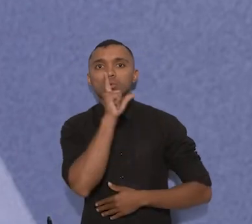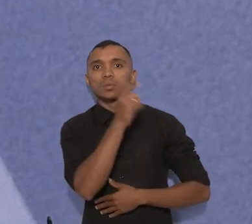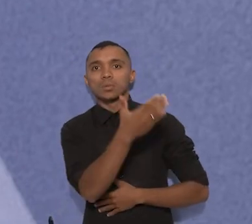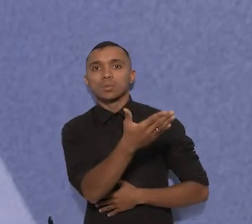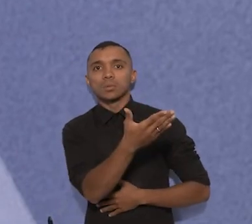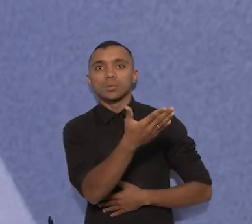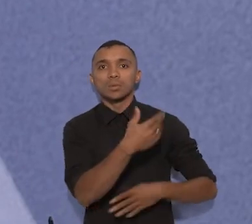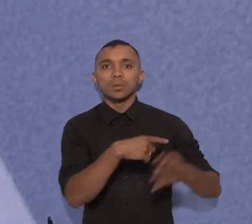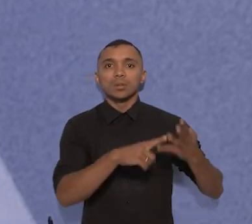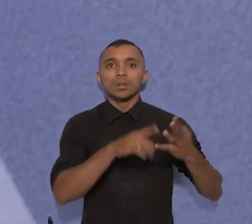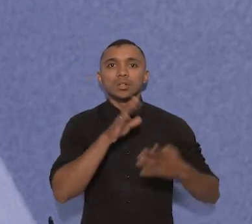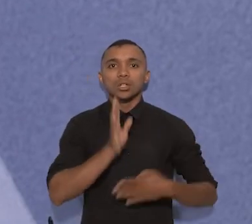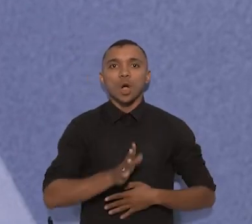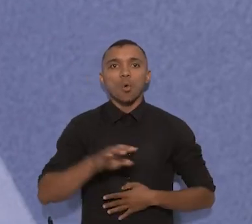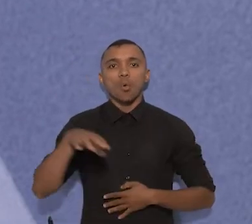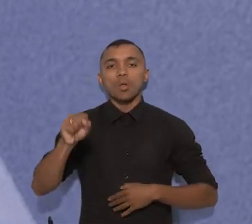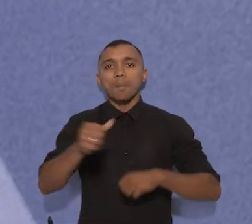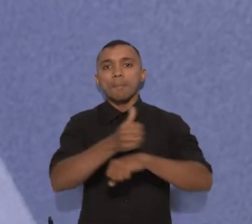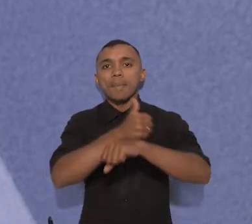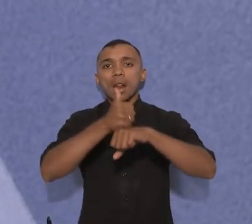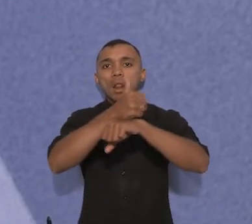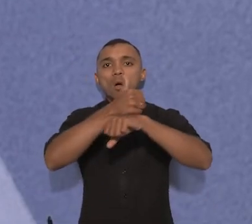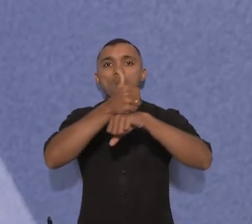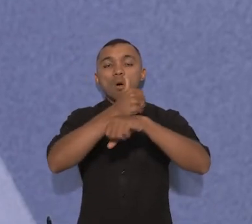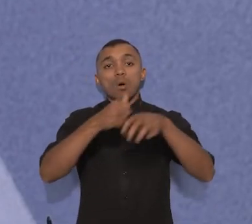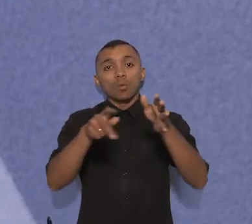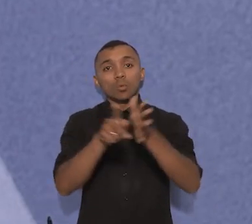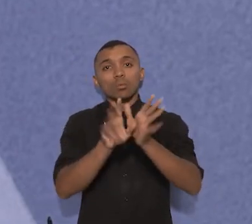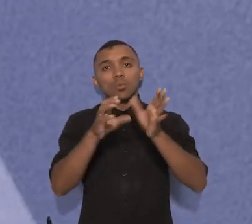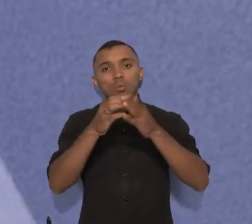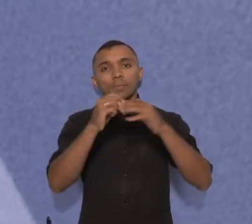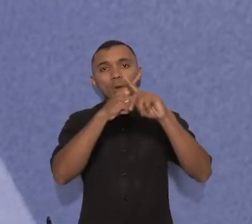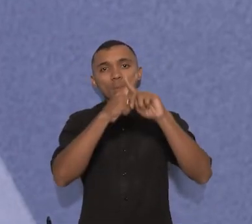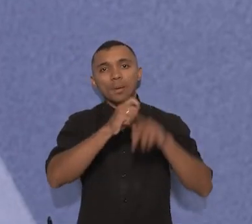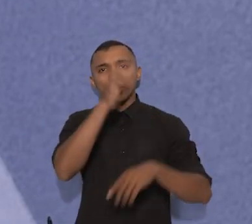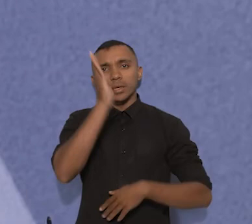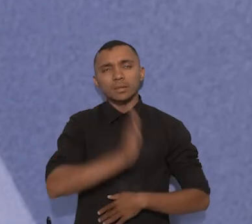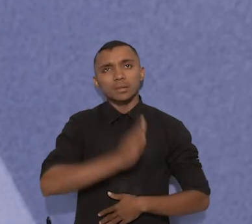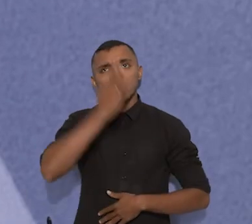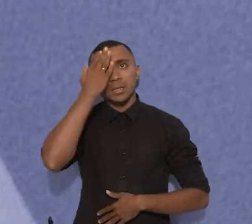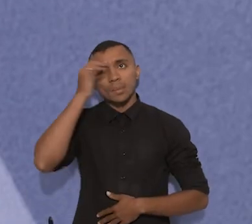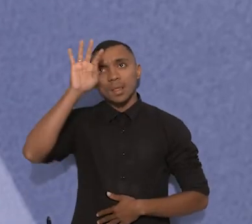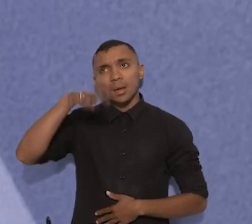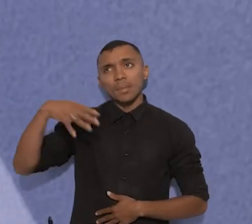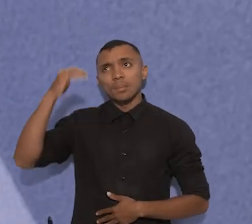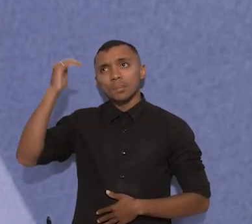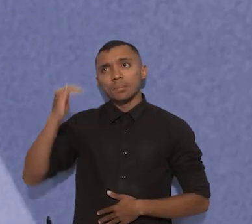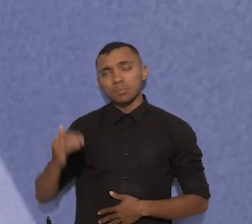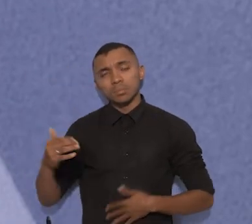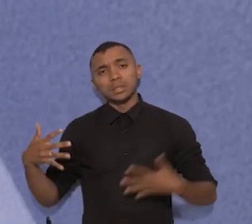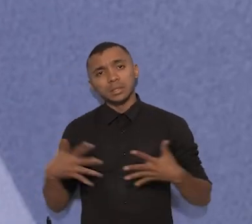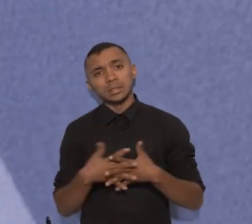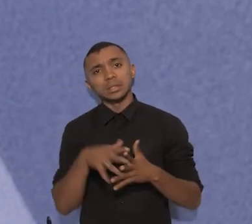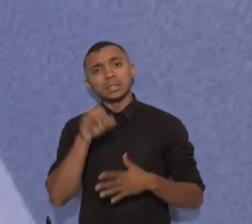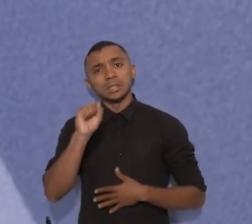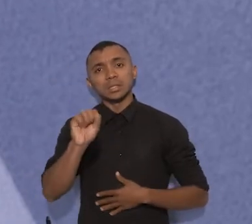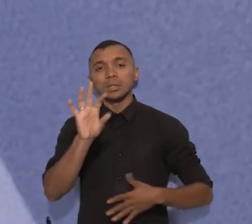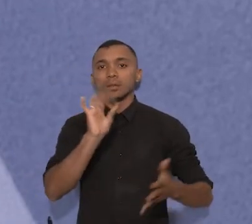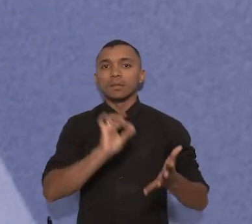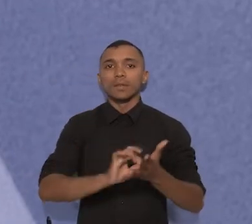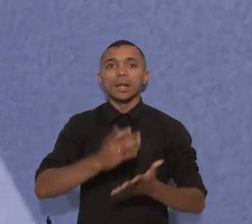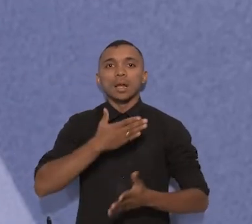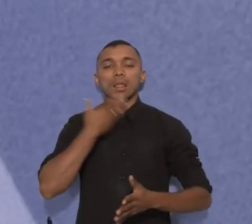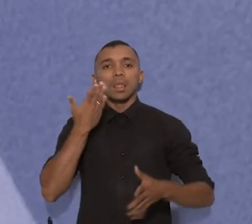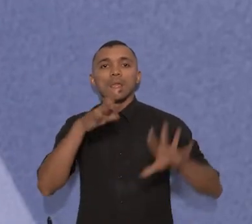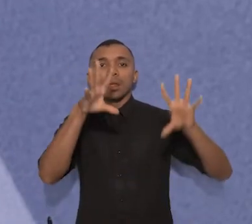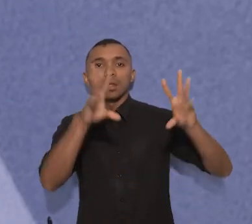Está entre os oito melhores da Copa do Brasil. É claro que você está na lanterna, na vice-lanterna, macula o ano. Mas ele não pode cegar para o